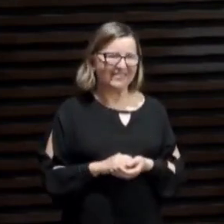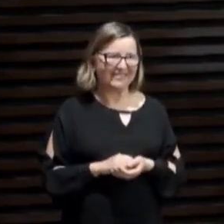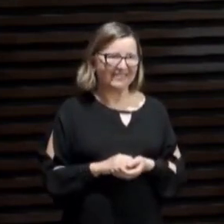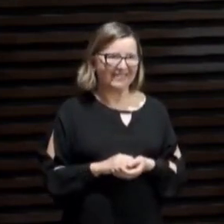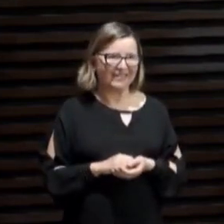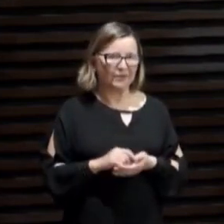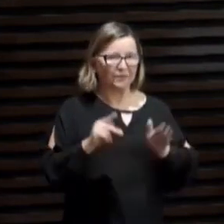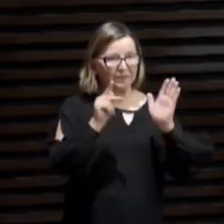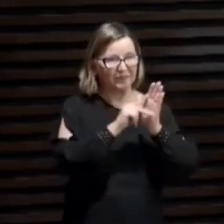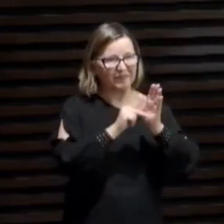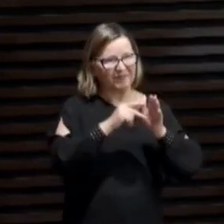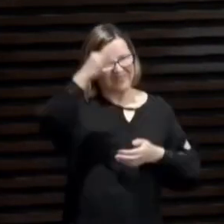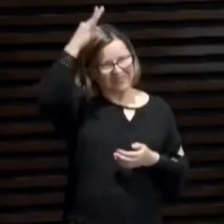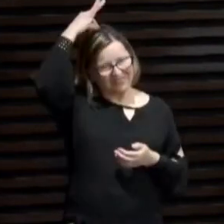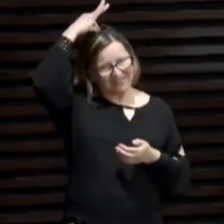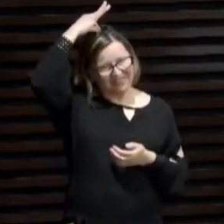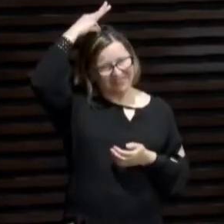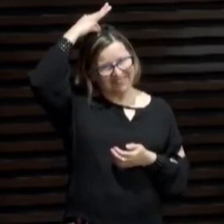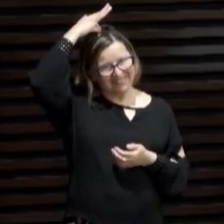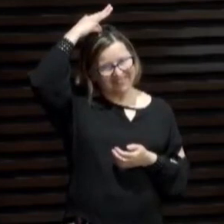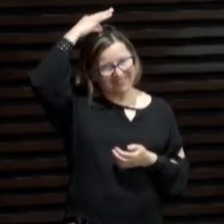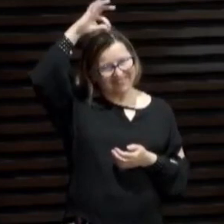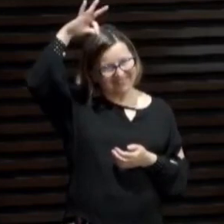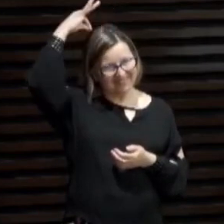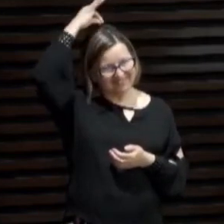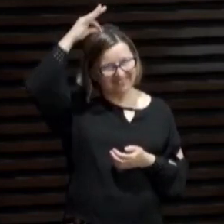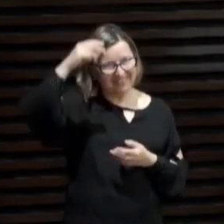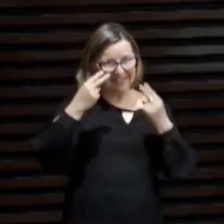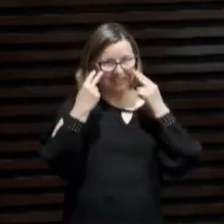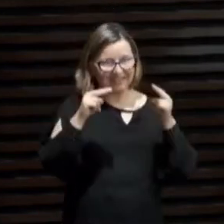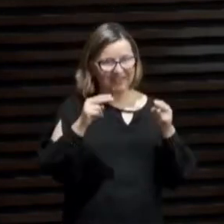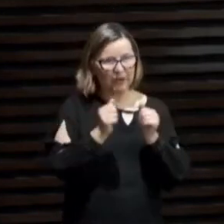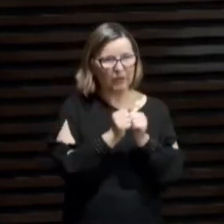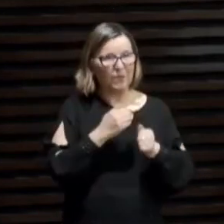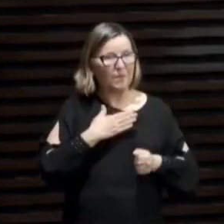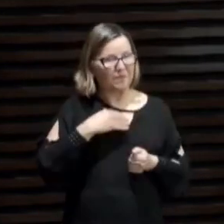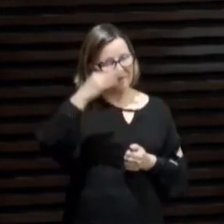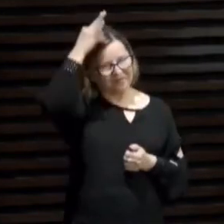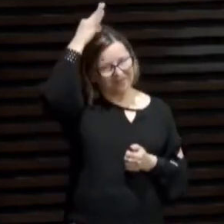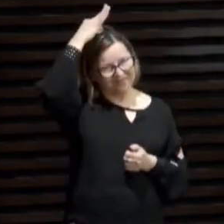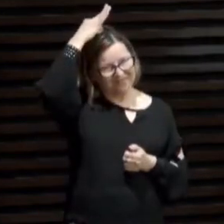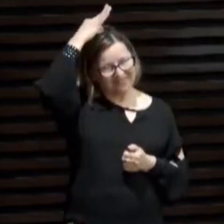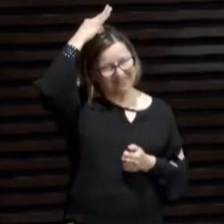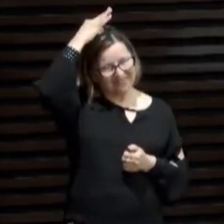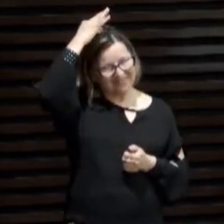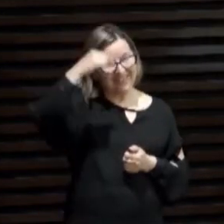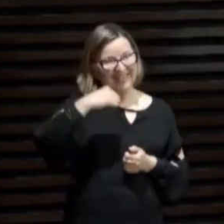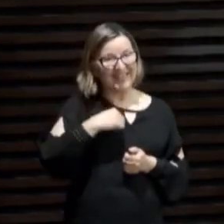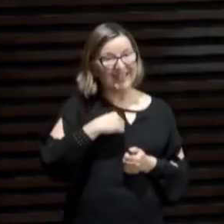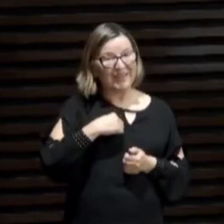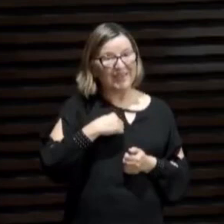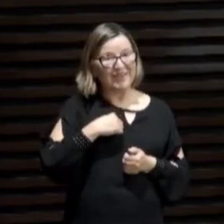O próprio Espírito Santo, testifica com o meu espírito que eu